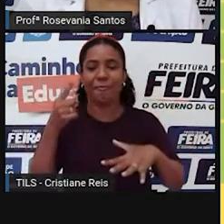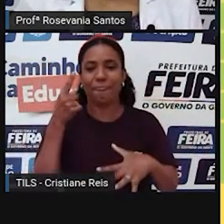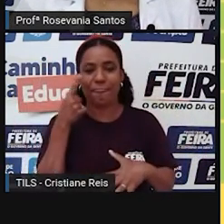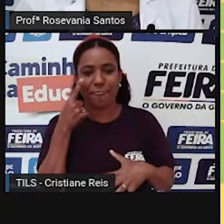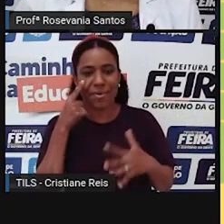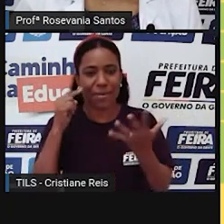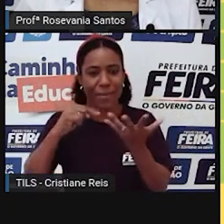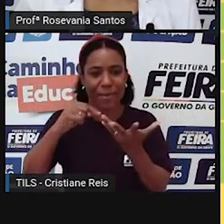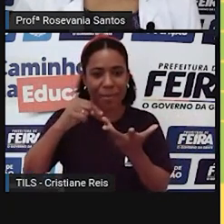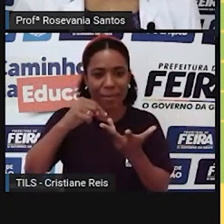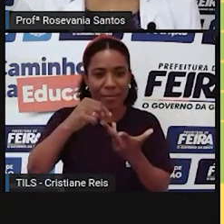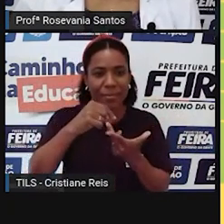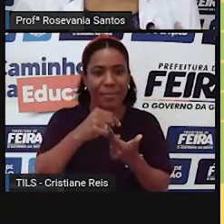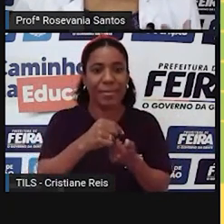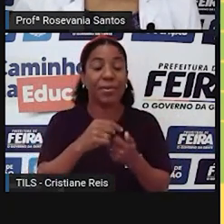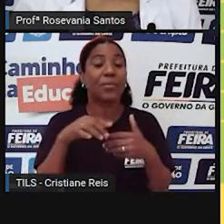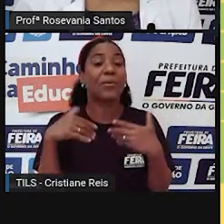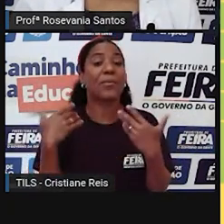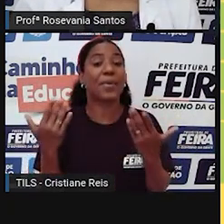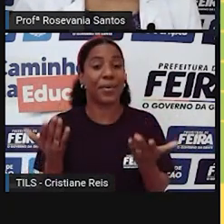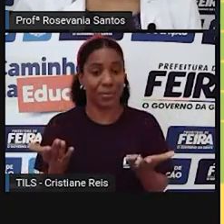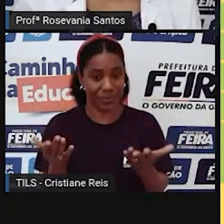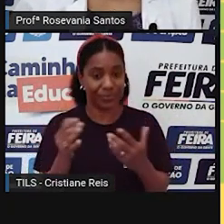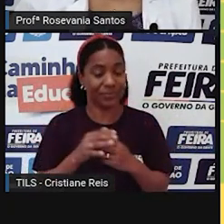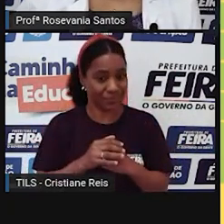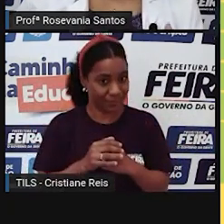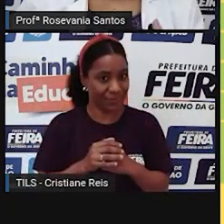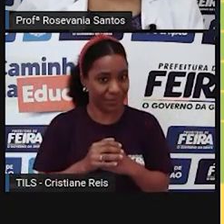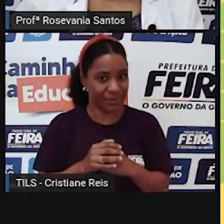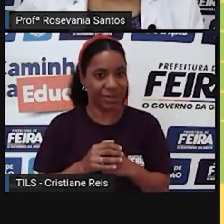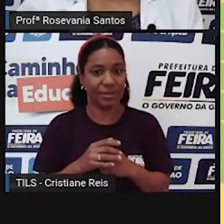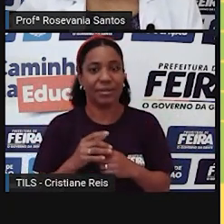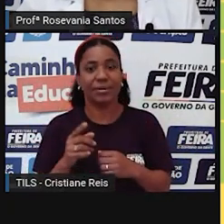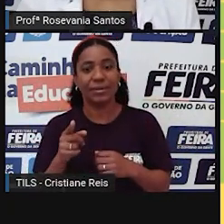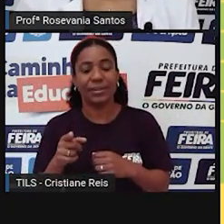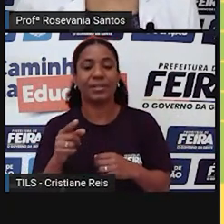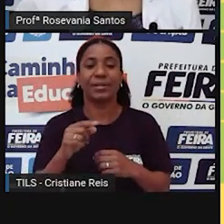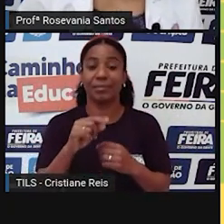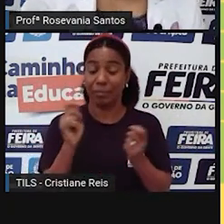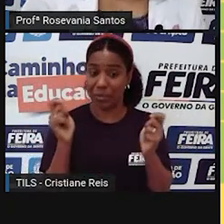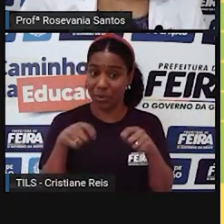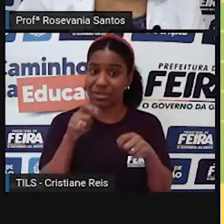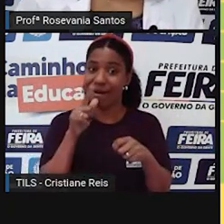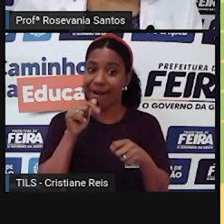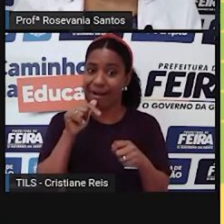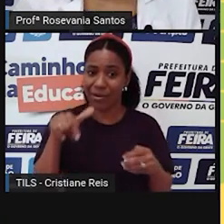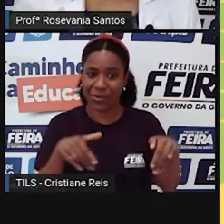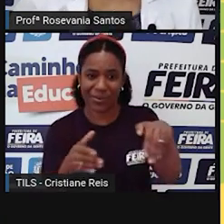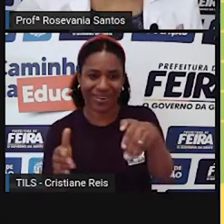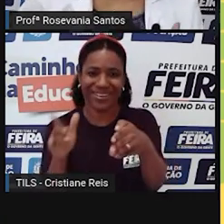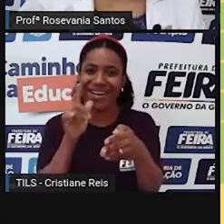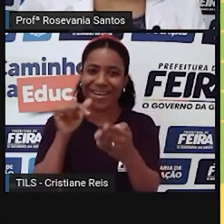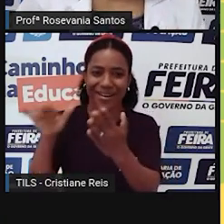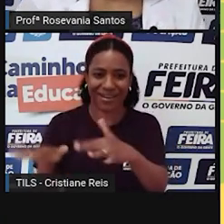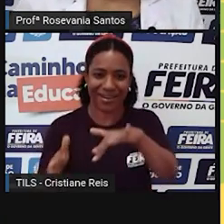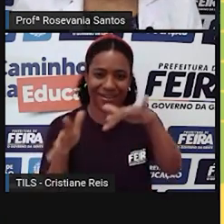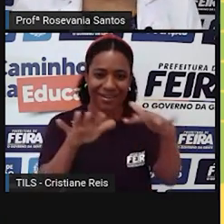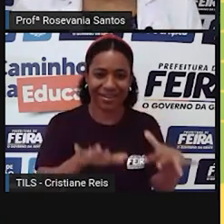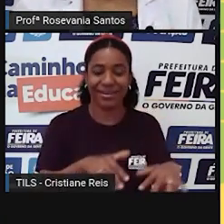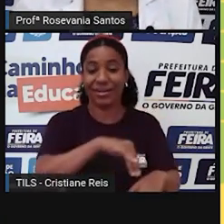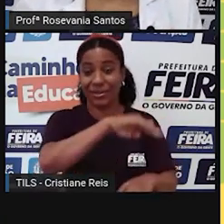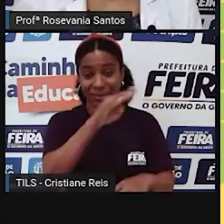elementos naturais, né? Aí, dentre esses elementos naturais, a gente tem a hidrografia, a gente tem o relevo, a gente tem